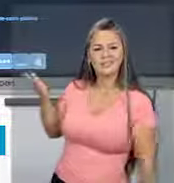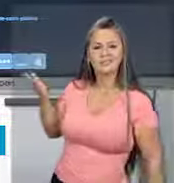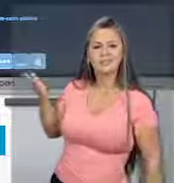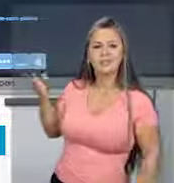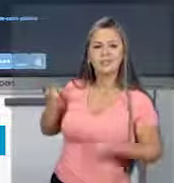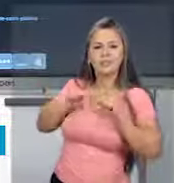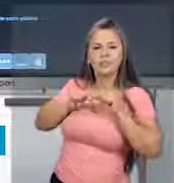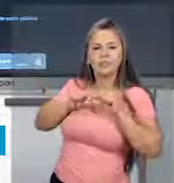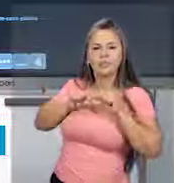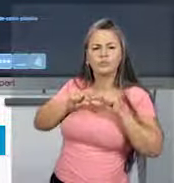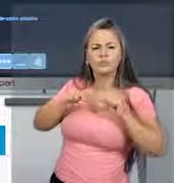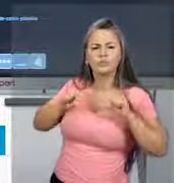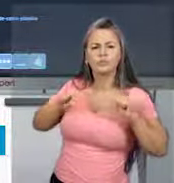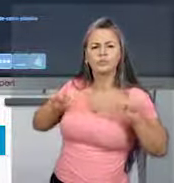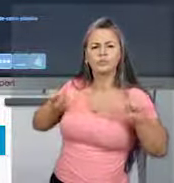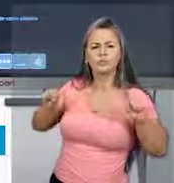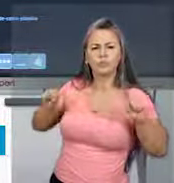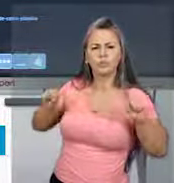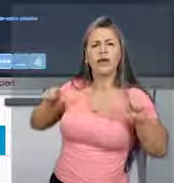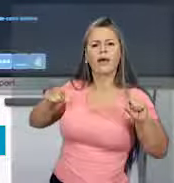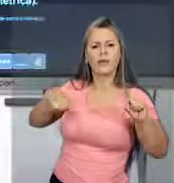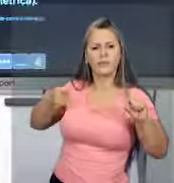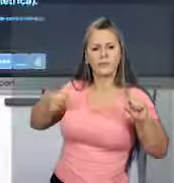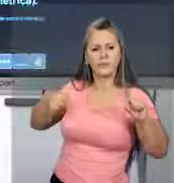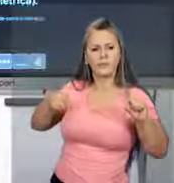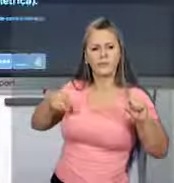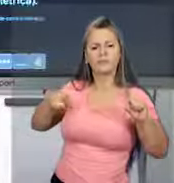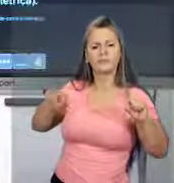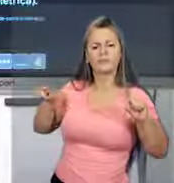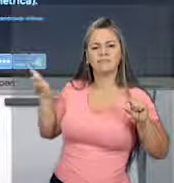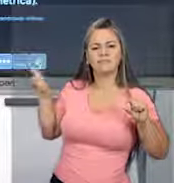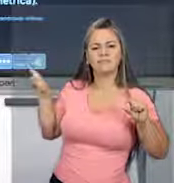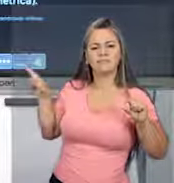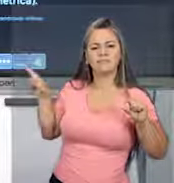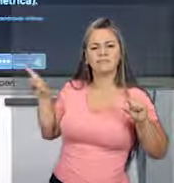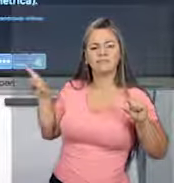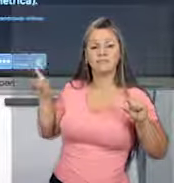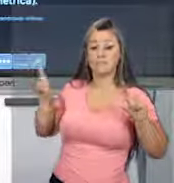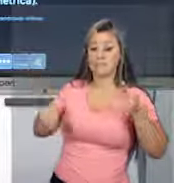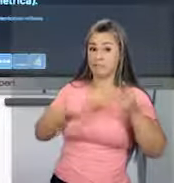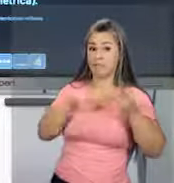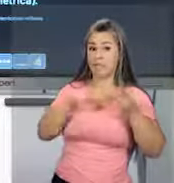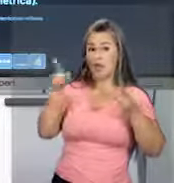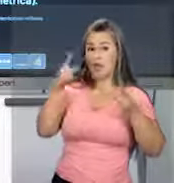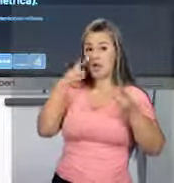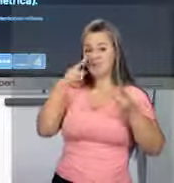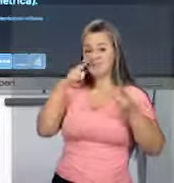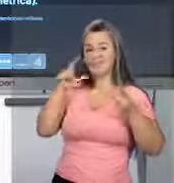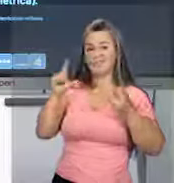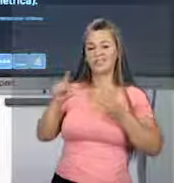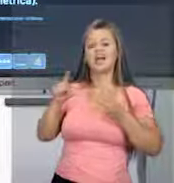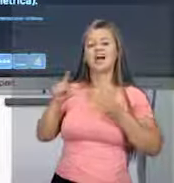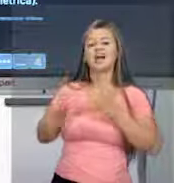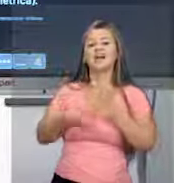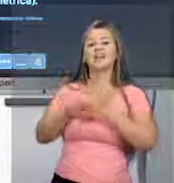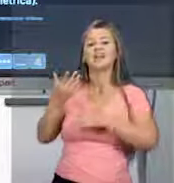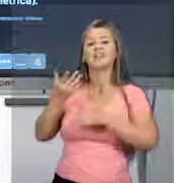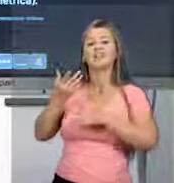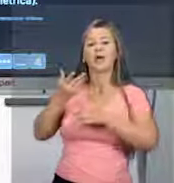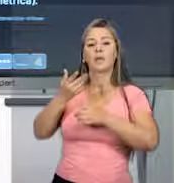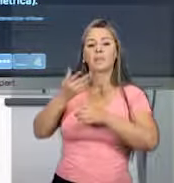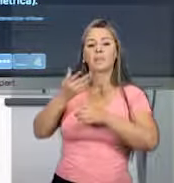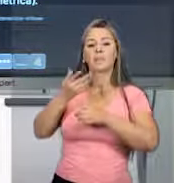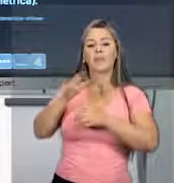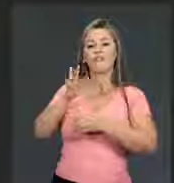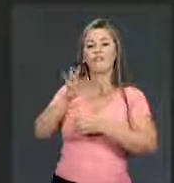tem que estar presente em qualquer circuito elétrico. Temos ainda os geradores elétricos ou